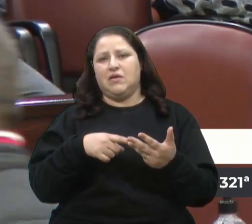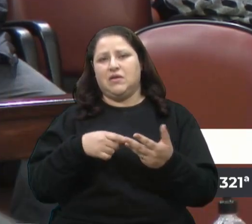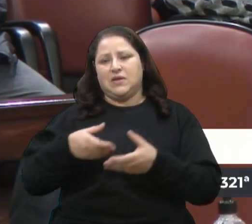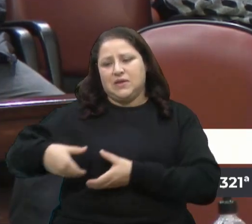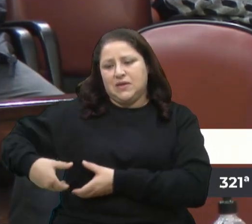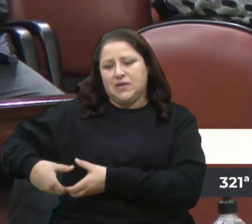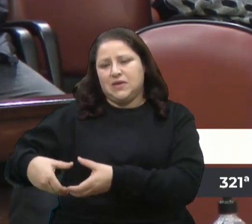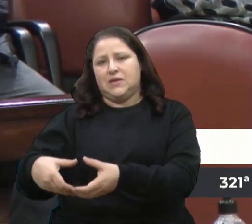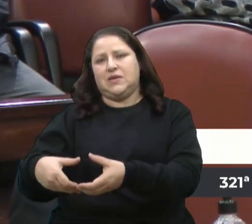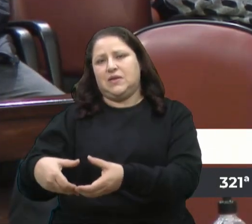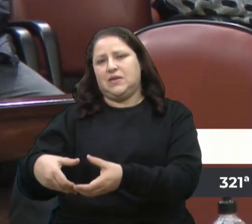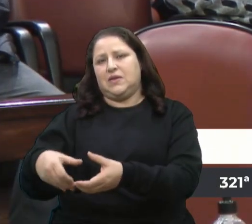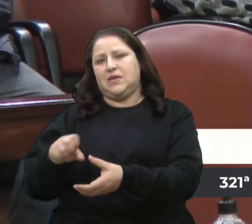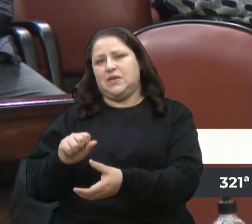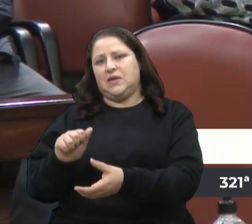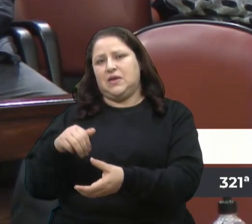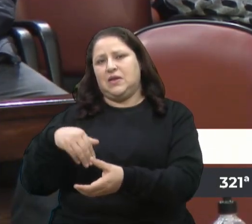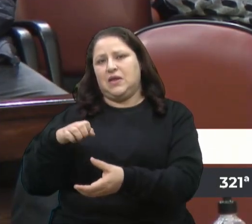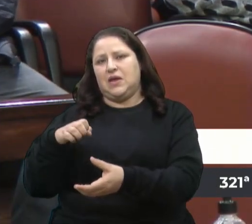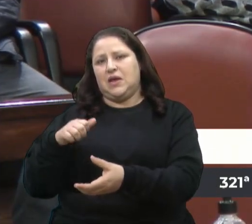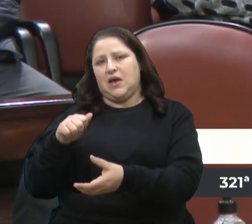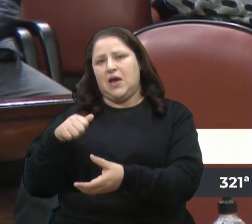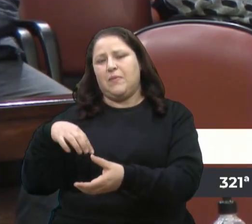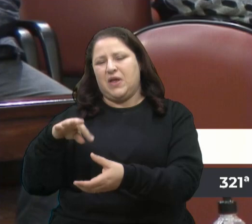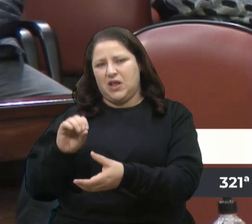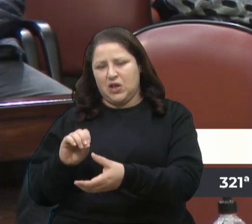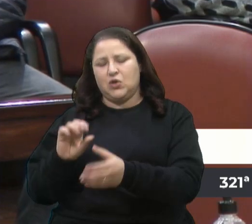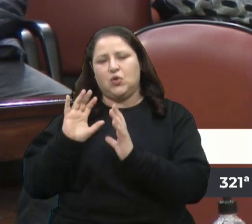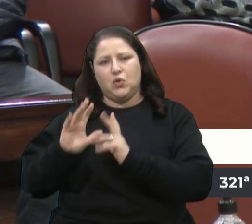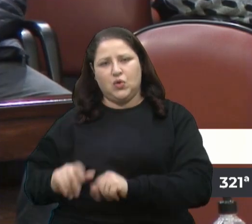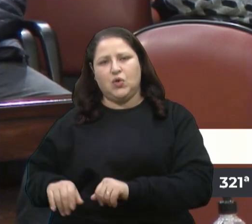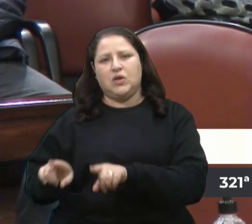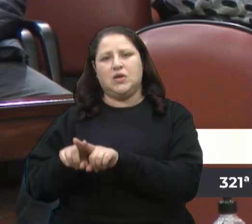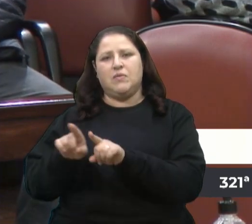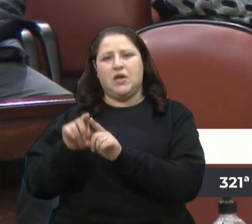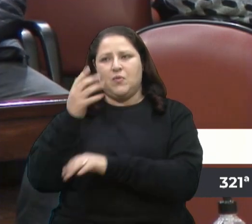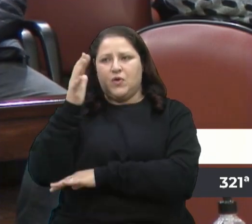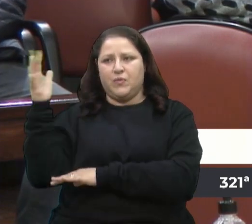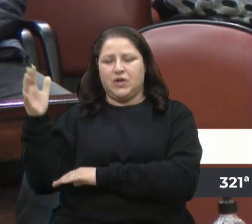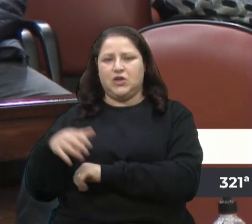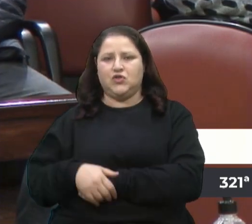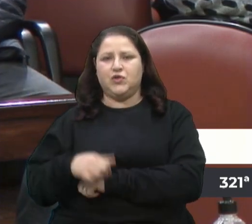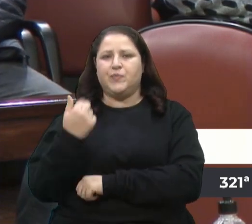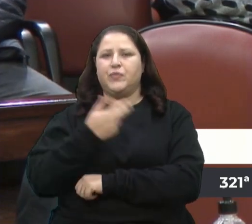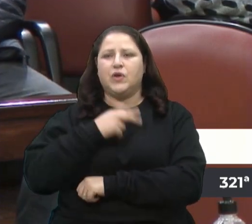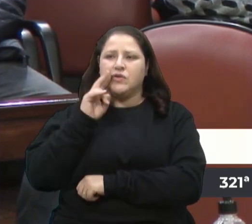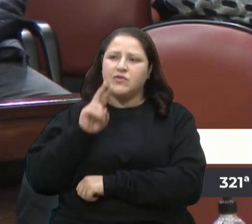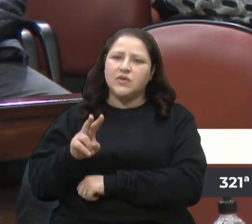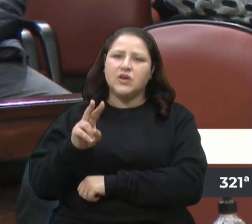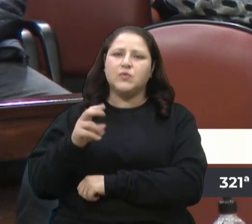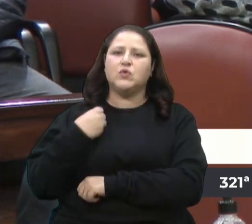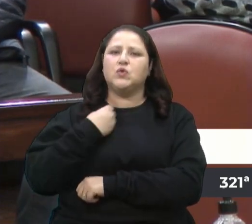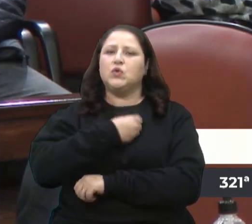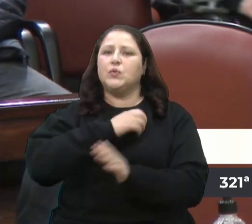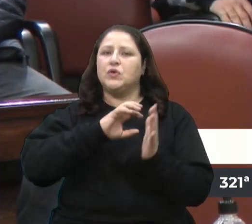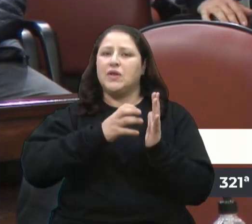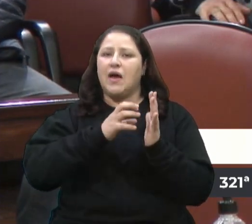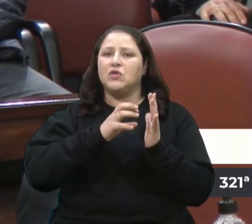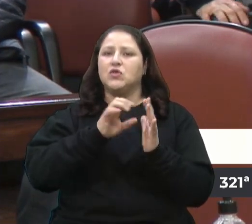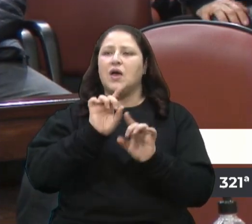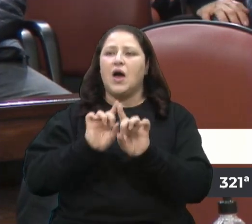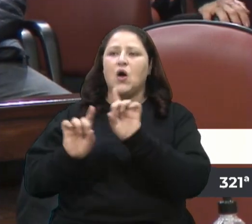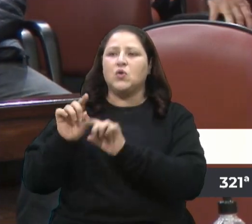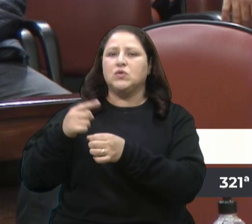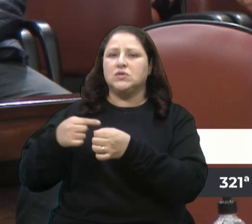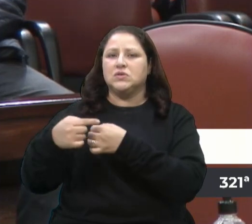E aí, colega vereador Zanquim, quando a gente pega os dados de alguns municípios, eu fico assustado. Porque